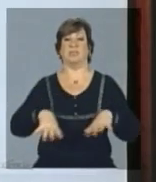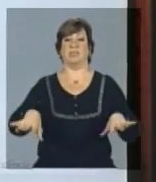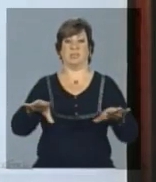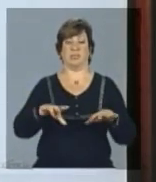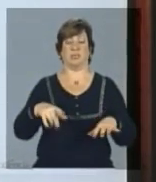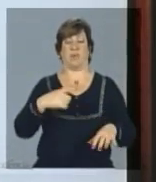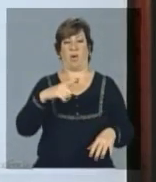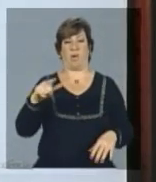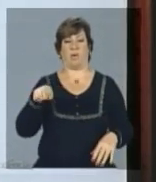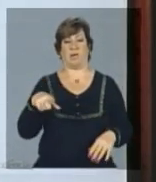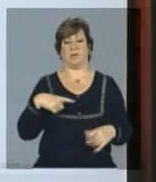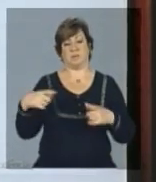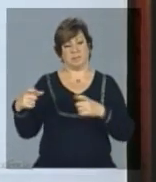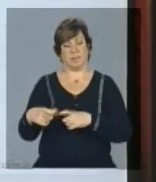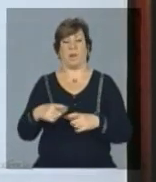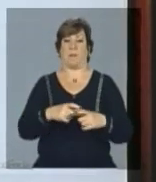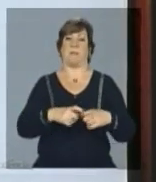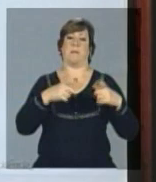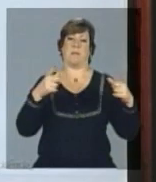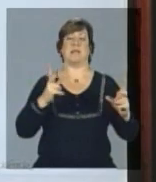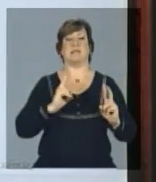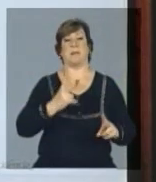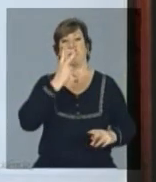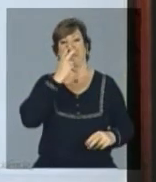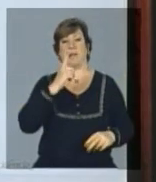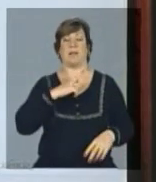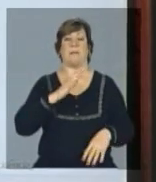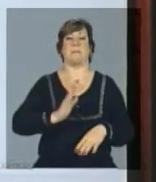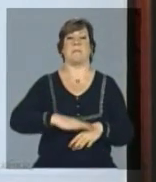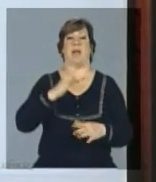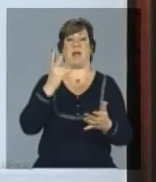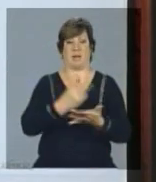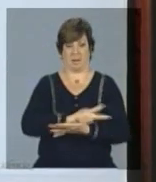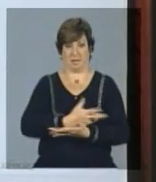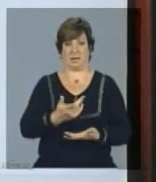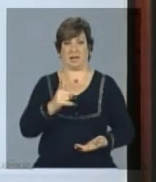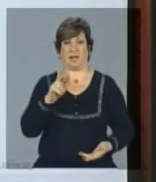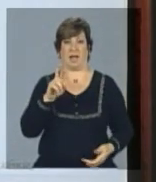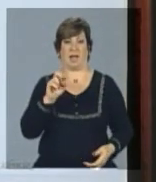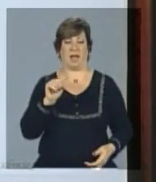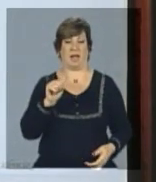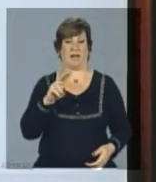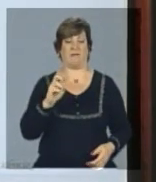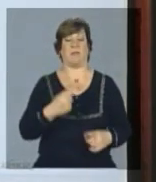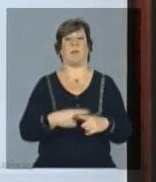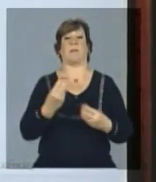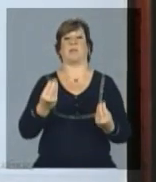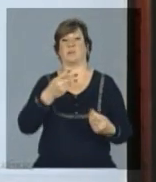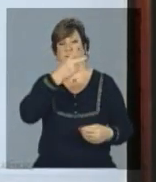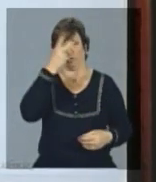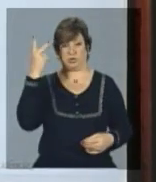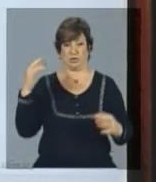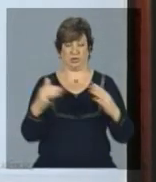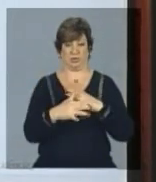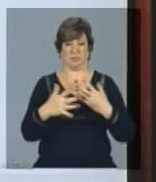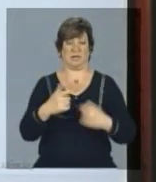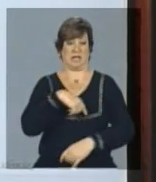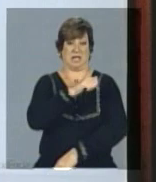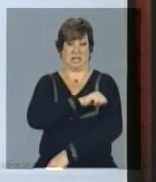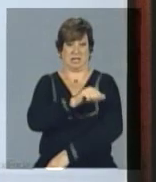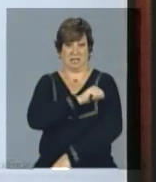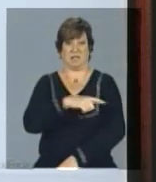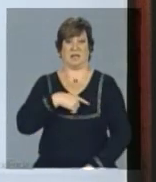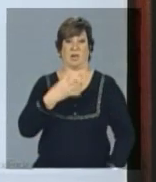semelhante a outro de menor população, ele sempre vai parecer que tem uma situação mais grave, porque o número de casos é maior. Então, por exemplo, Rio de Janeiro